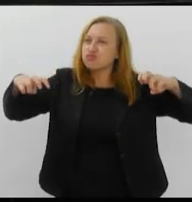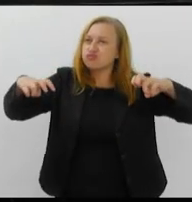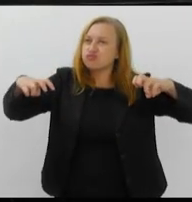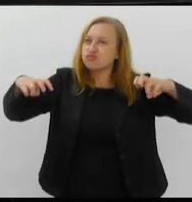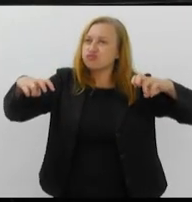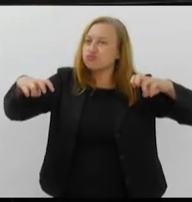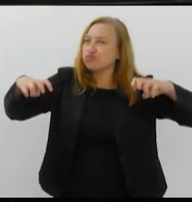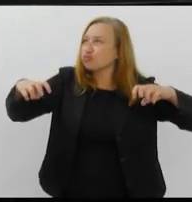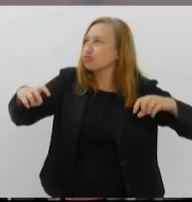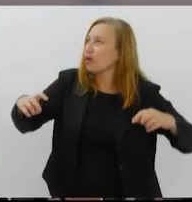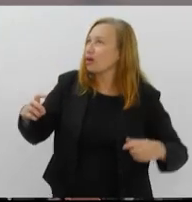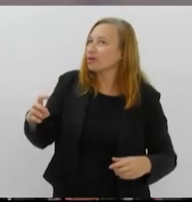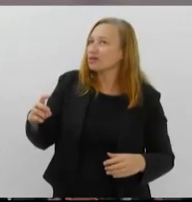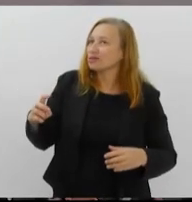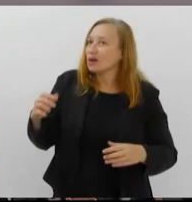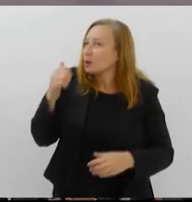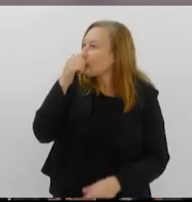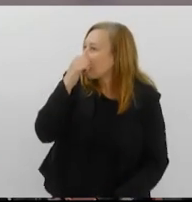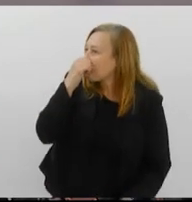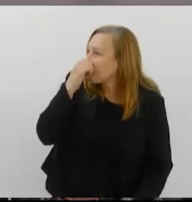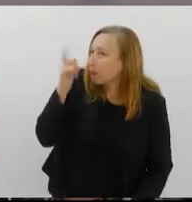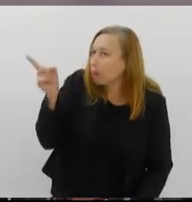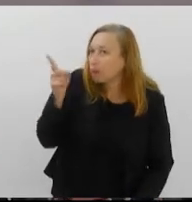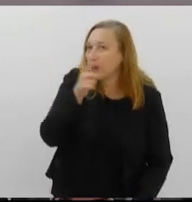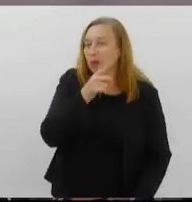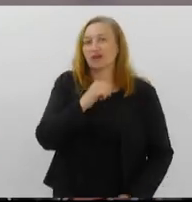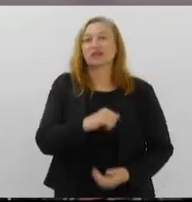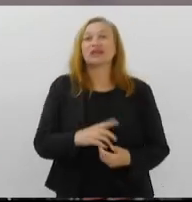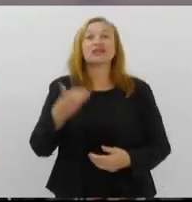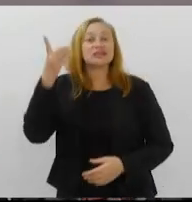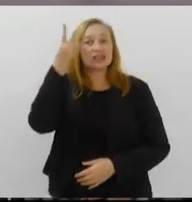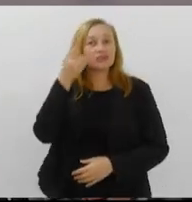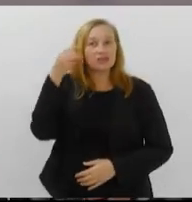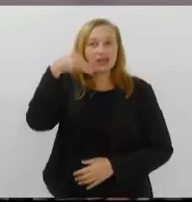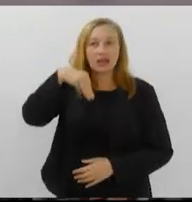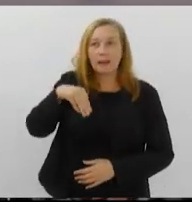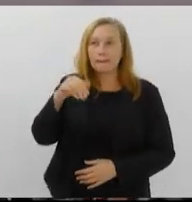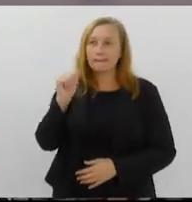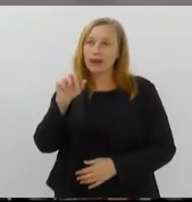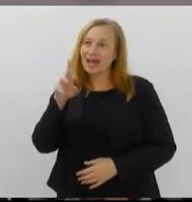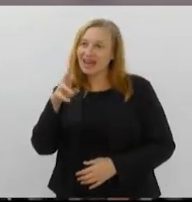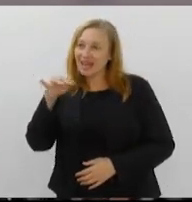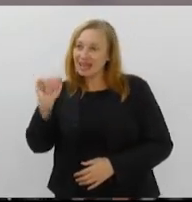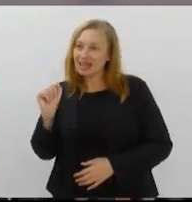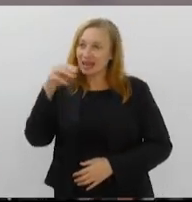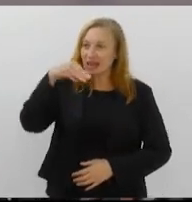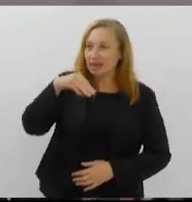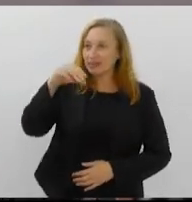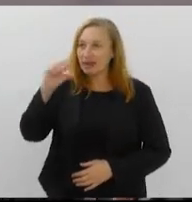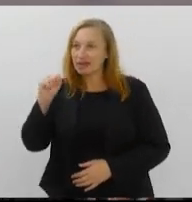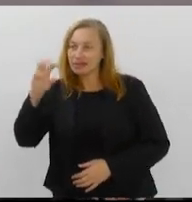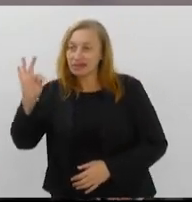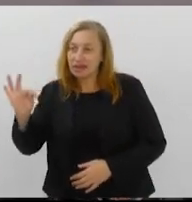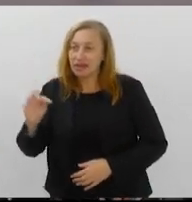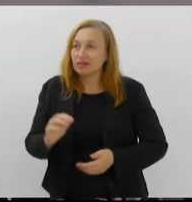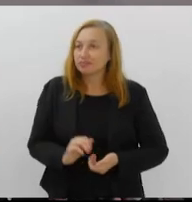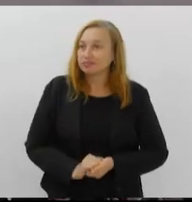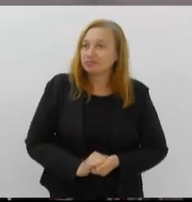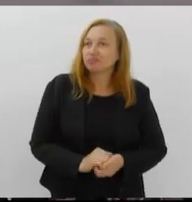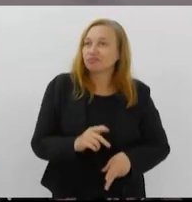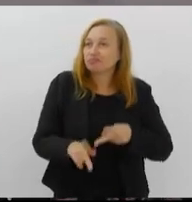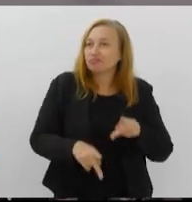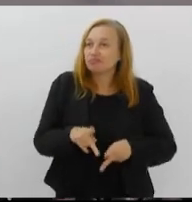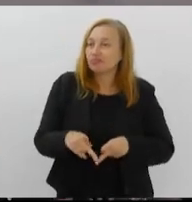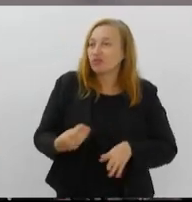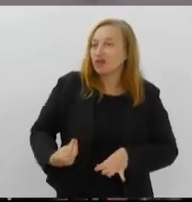está lotada, deputada Marina do MST, de um povo que vive